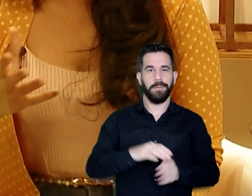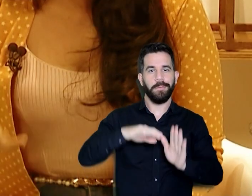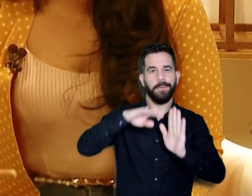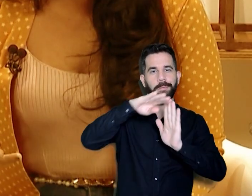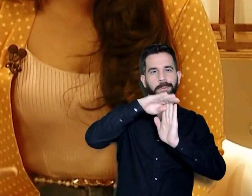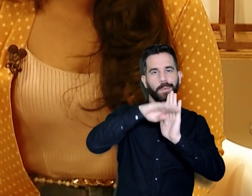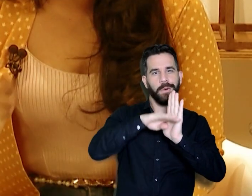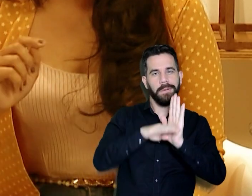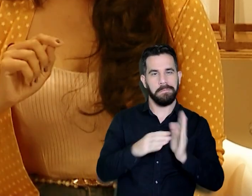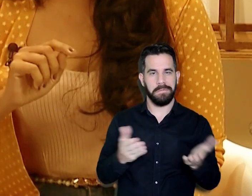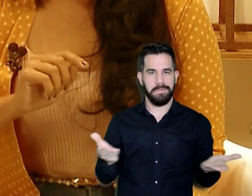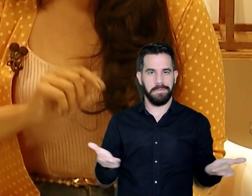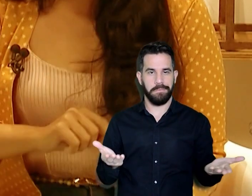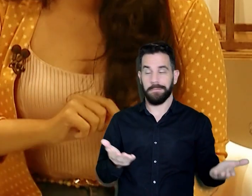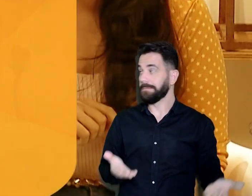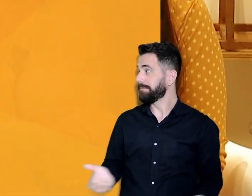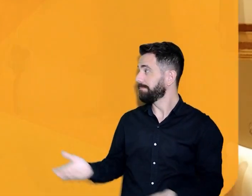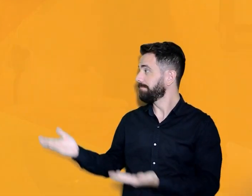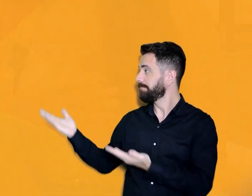A seguir,